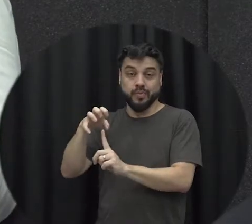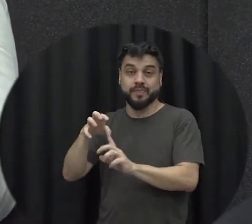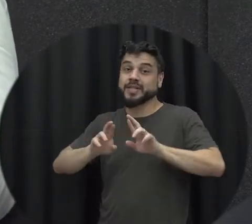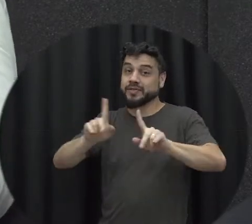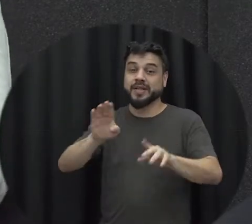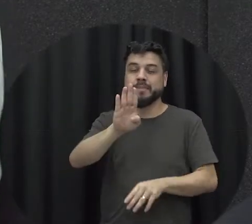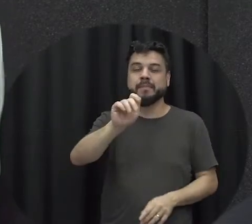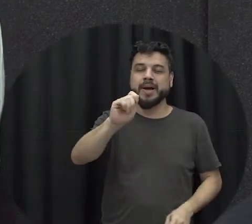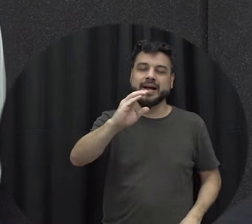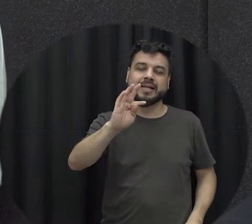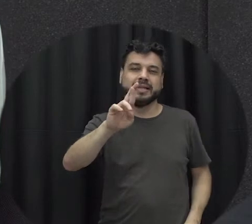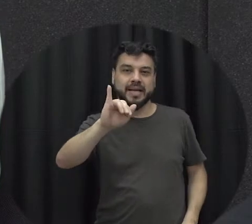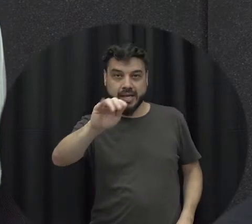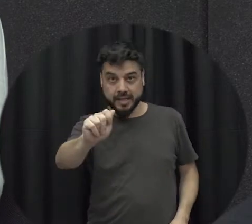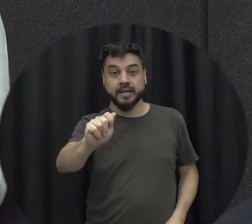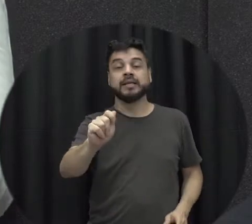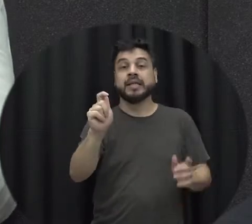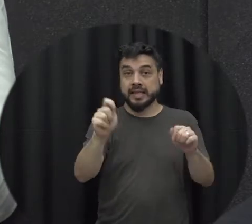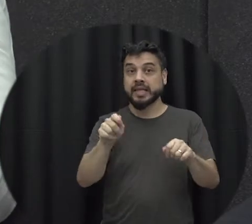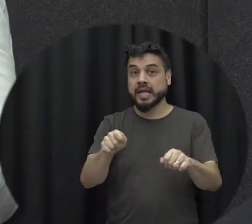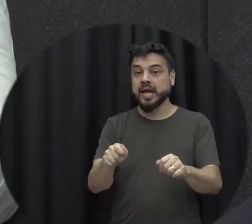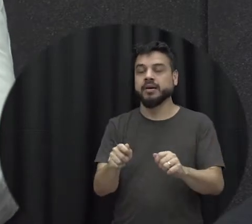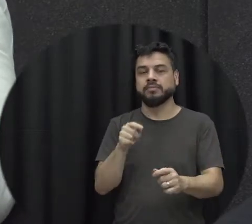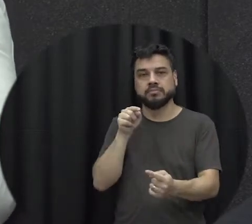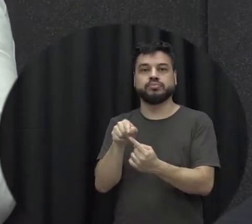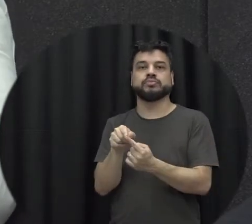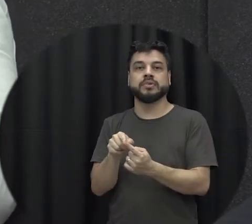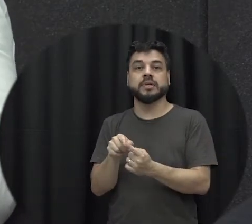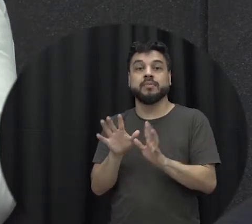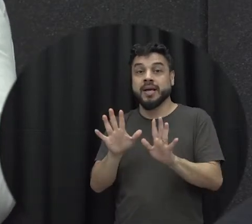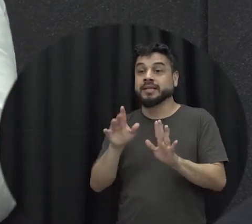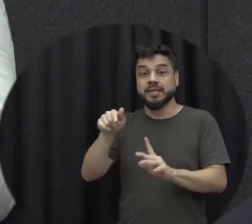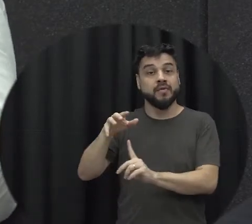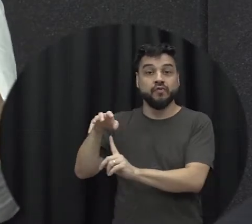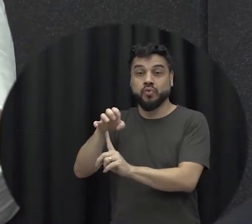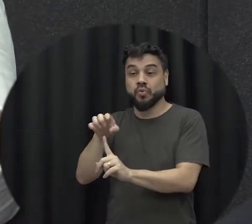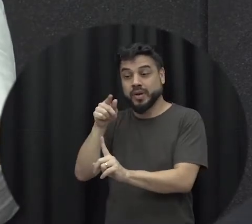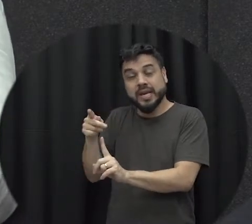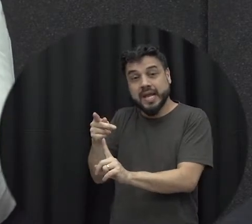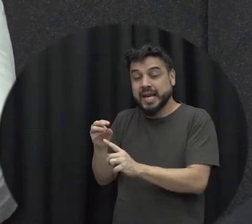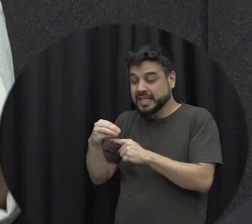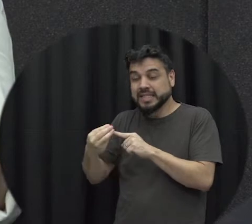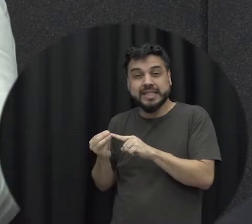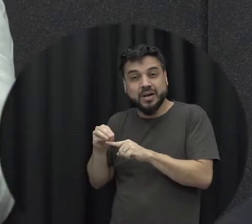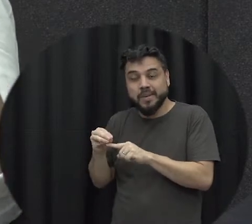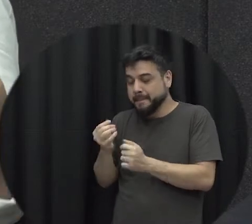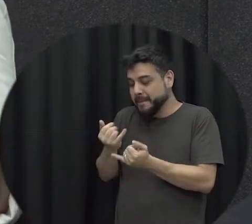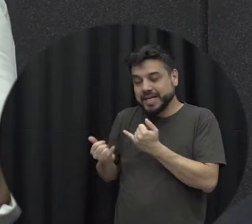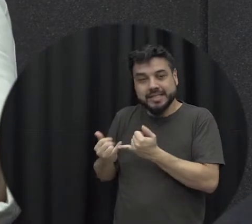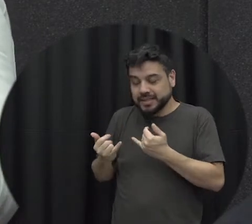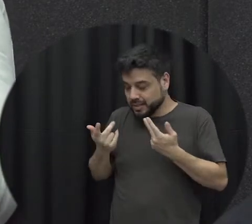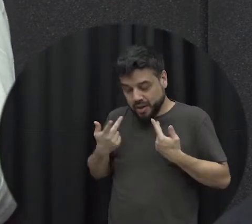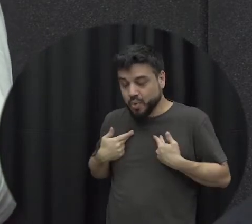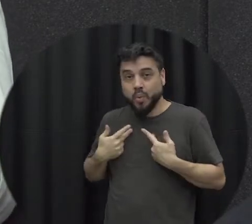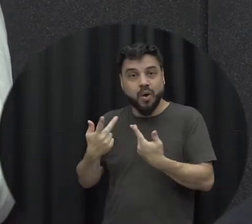célula diferente, a gente ataca aquela célula. O fungo, a célula é muito parecida com a nossa, né? Ele tem uma estrutura celular eucariótica